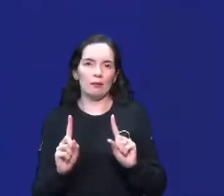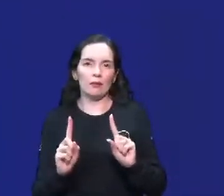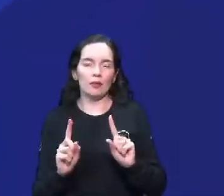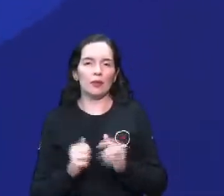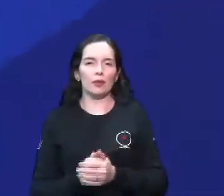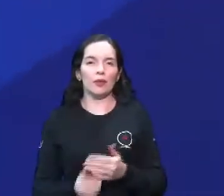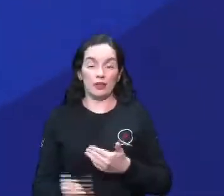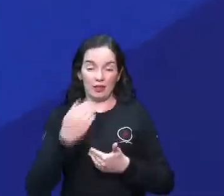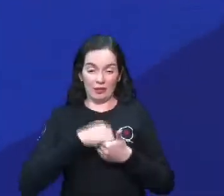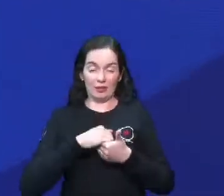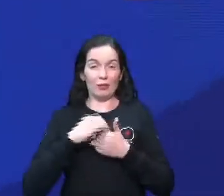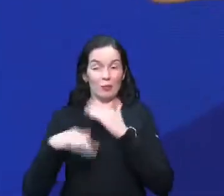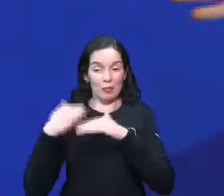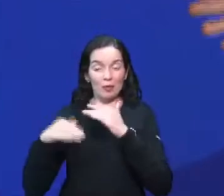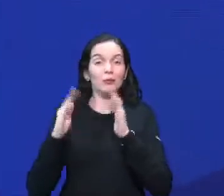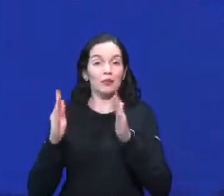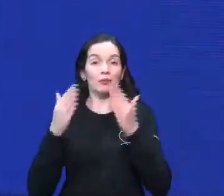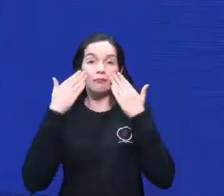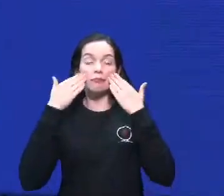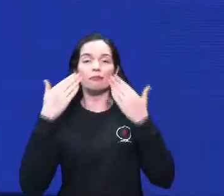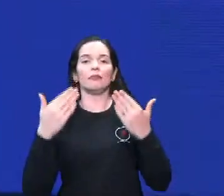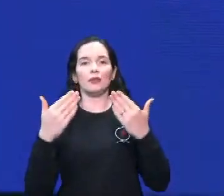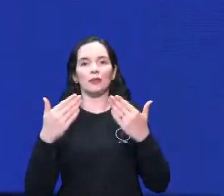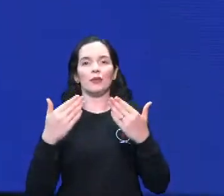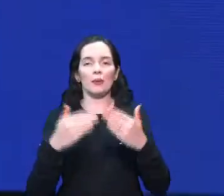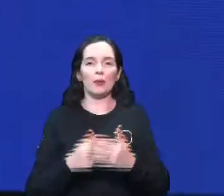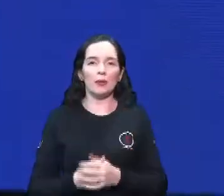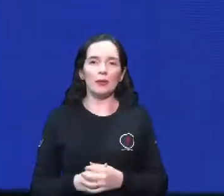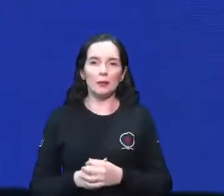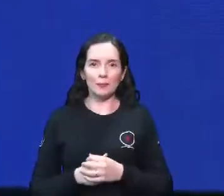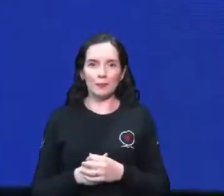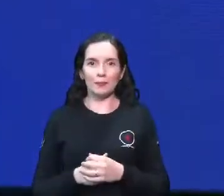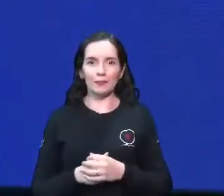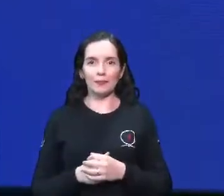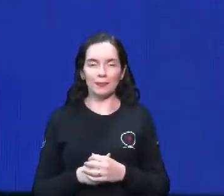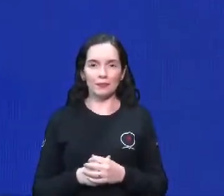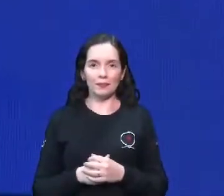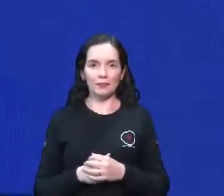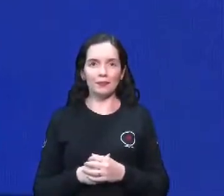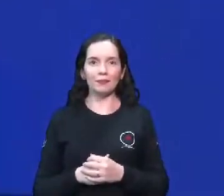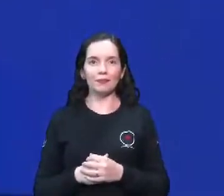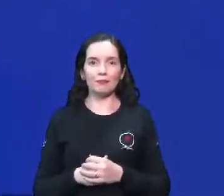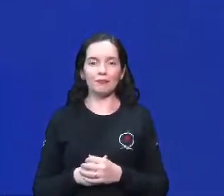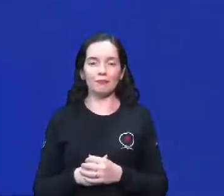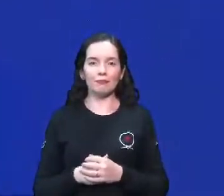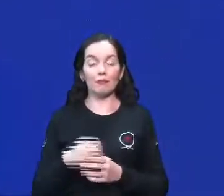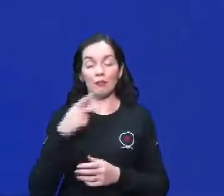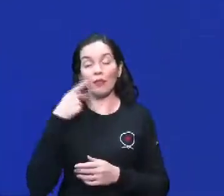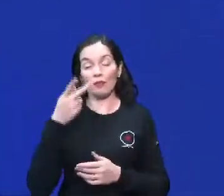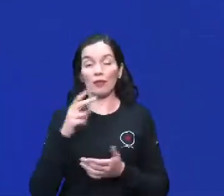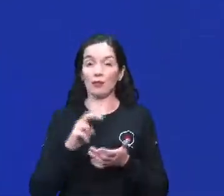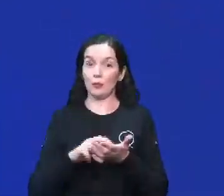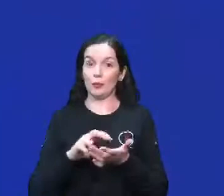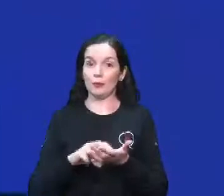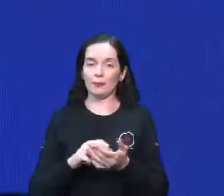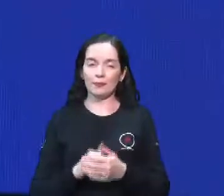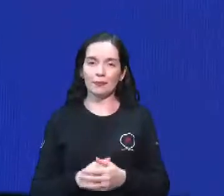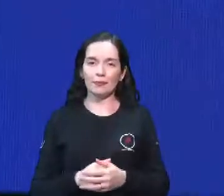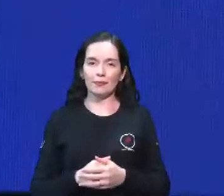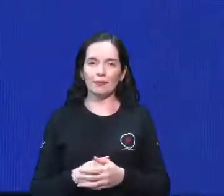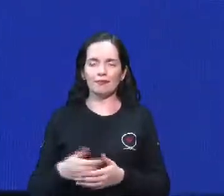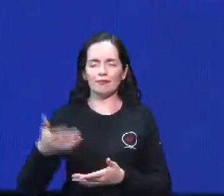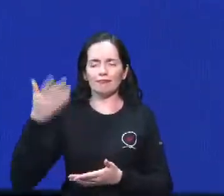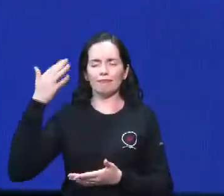se manifestou do lado de fora. Ou seja, Eu disse aqui pela manhã, que há muitos